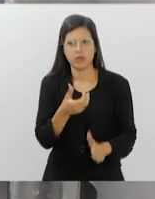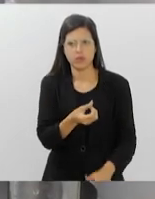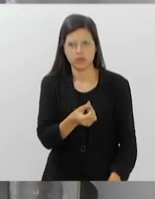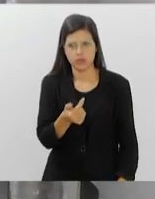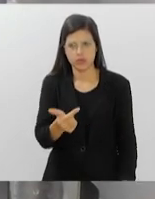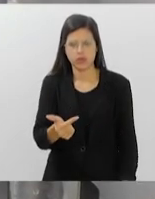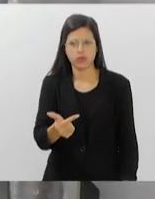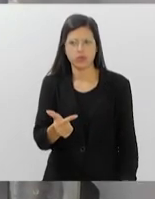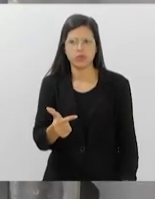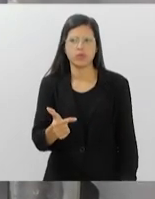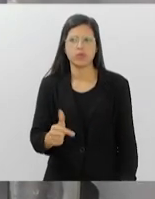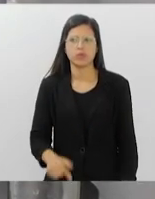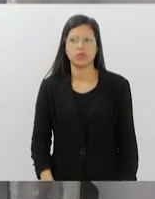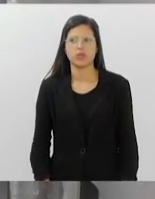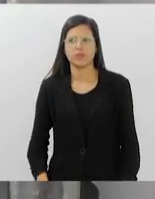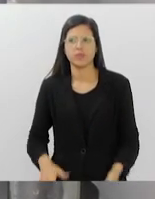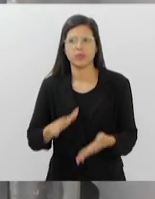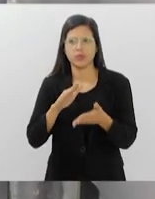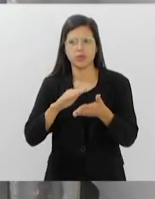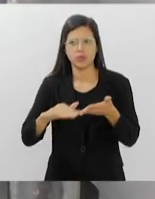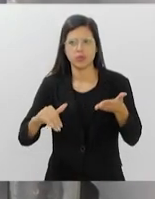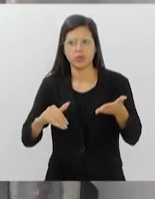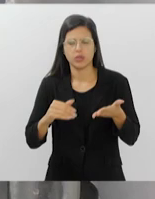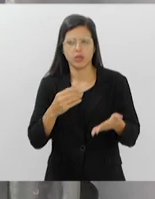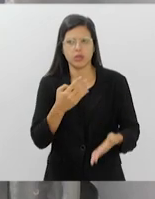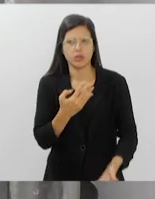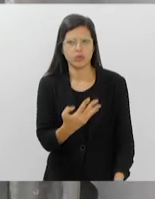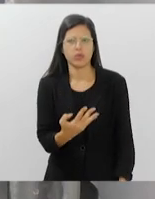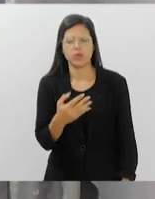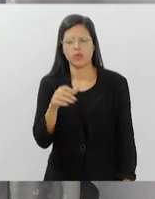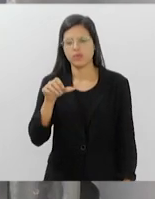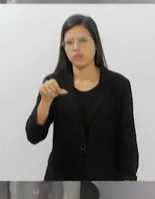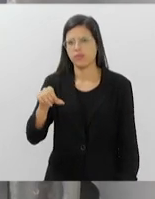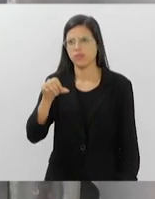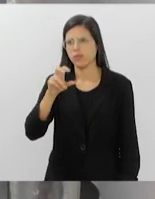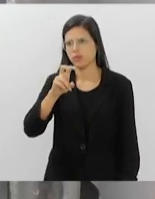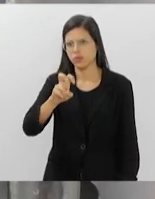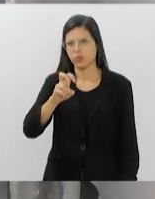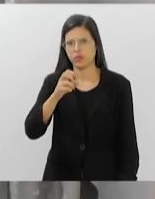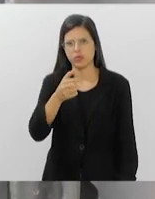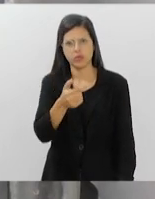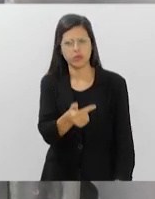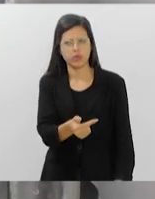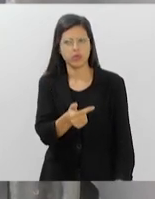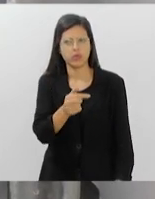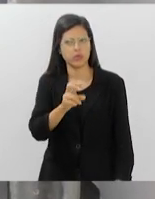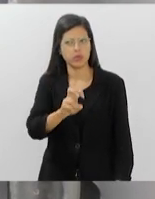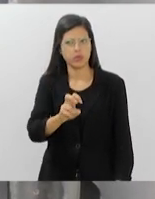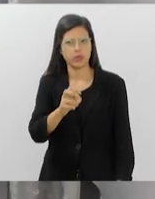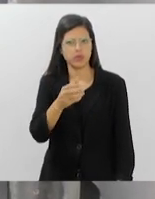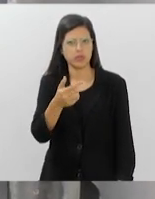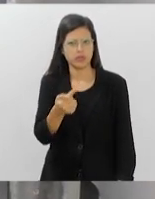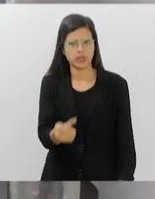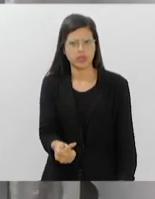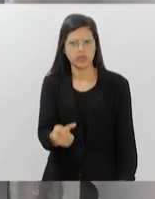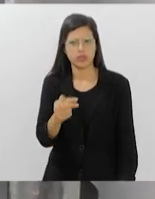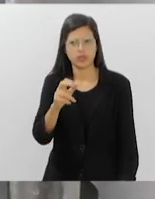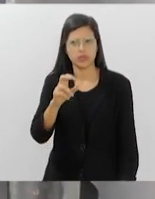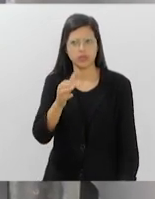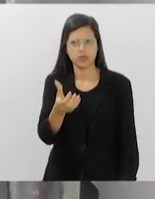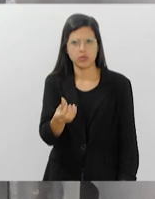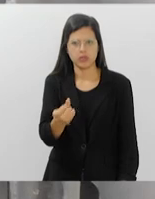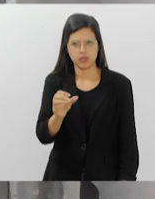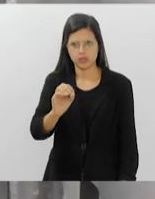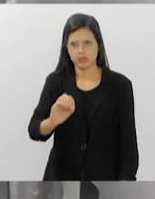62, sendo retirados de pauta o 49, o 52, 57 e o